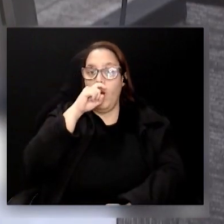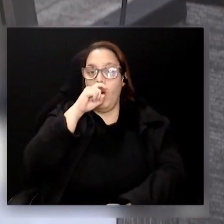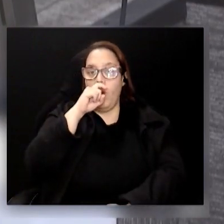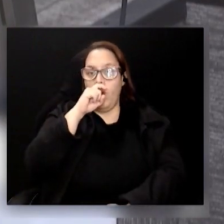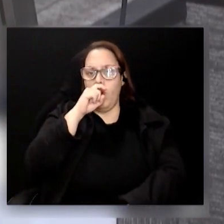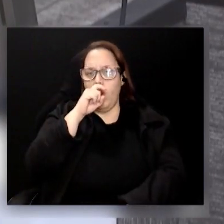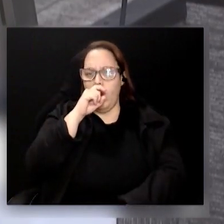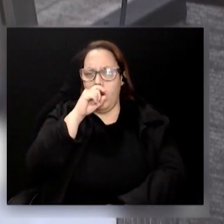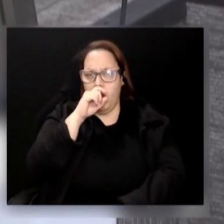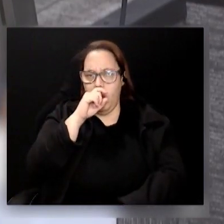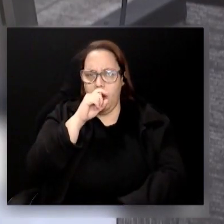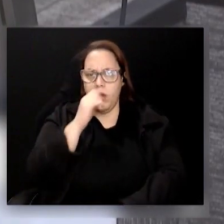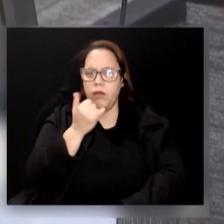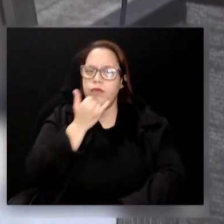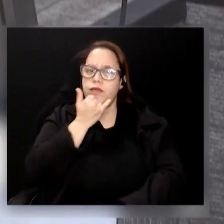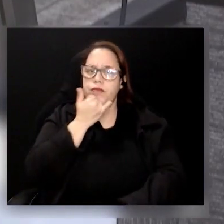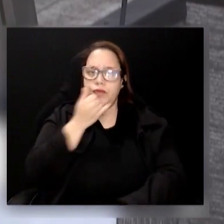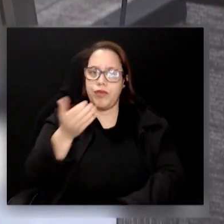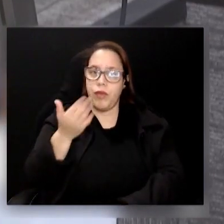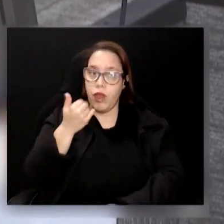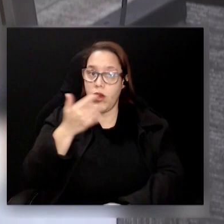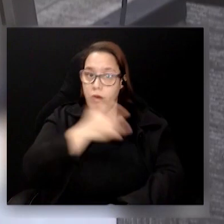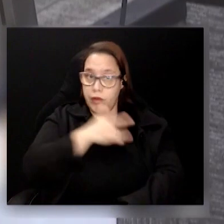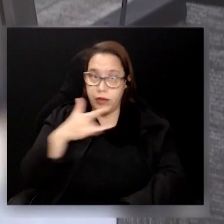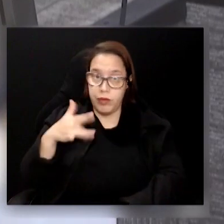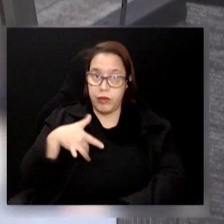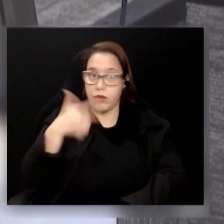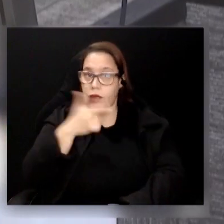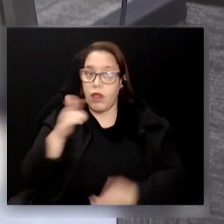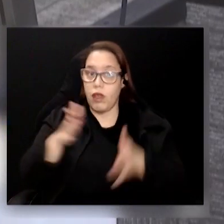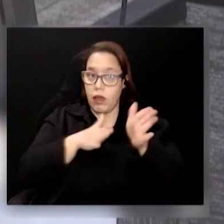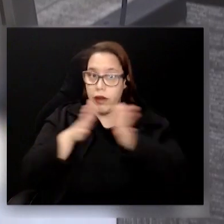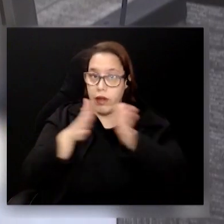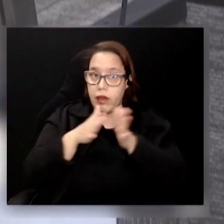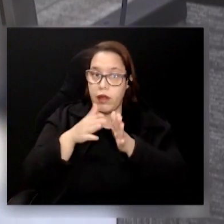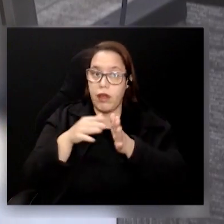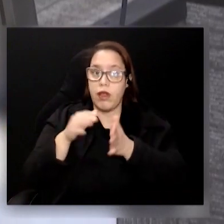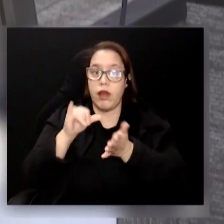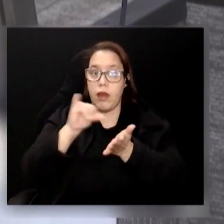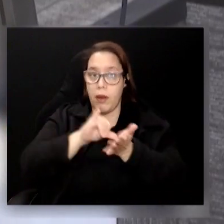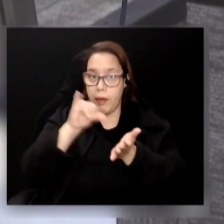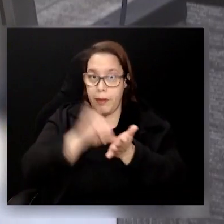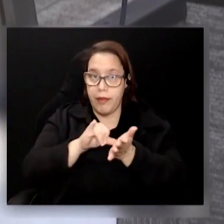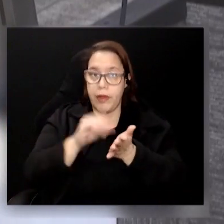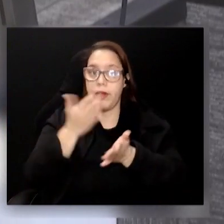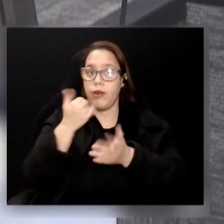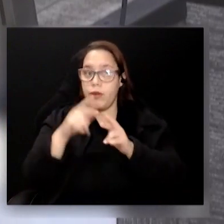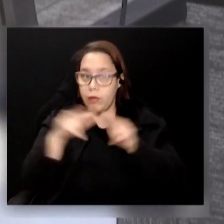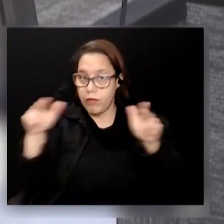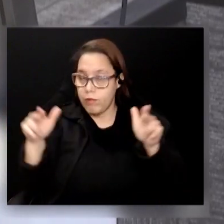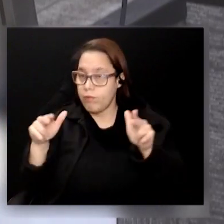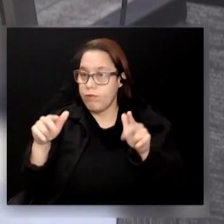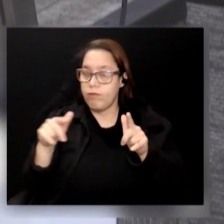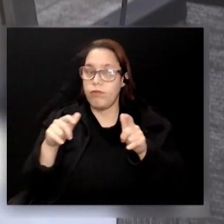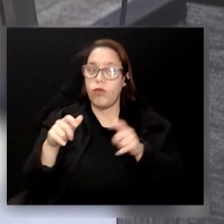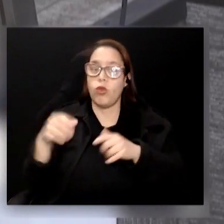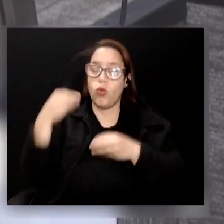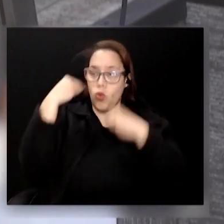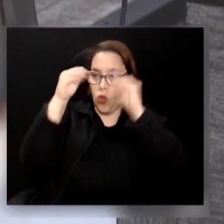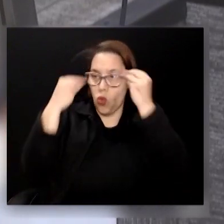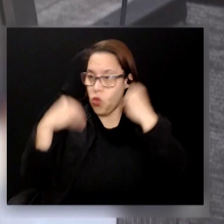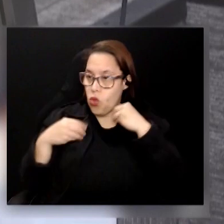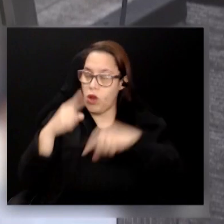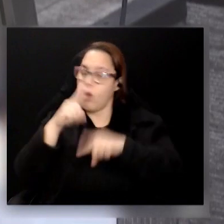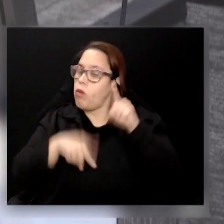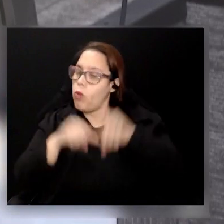não ter acesso a metais pesados, seja na alimentação, seja em cosméticos, em produtos, ou até